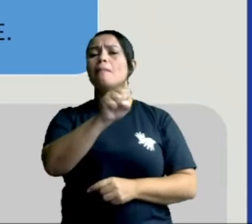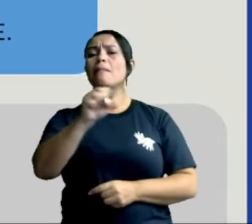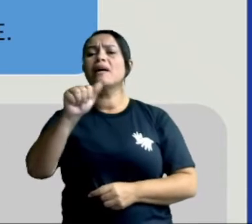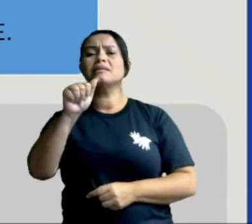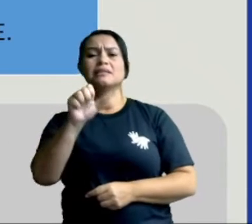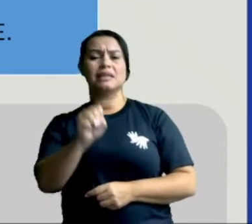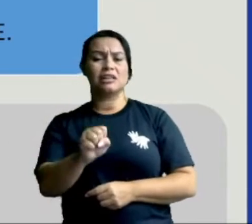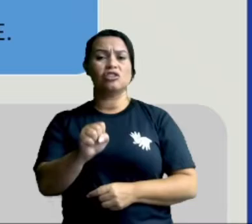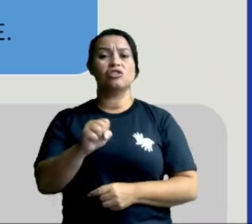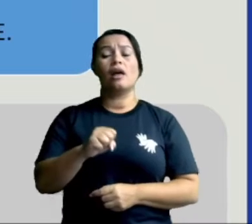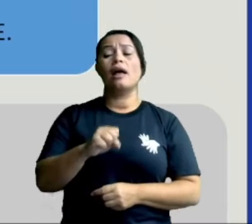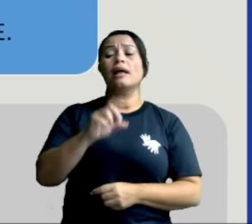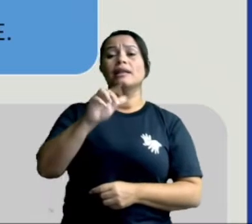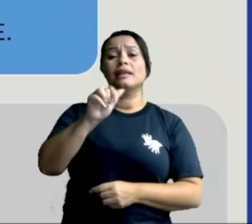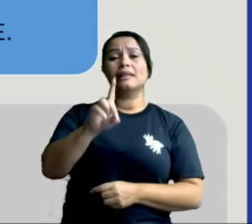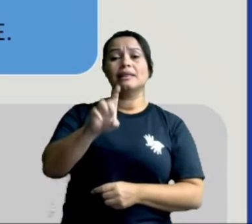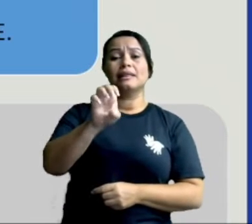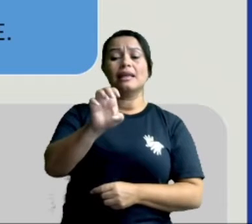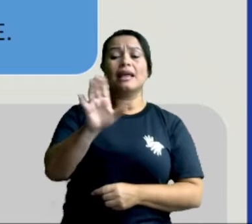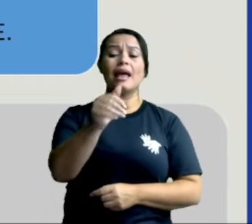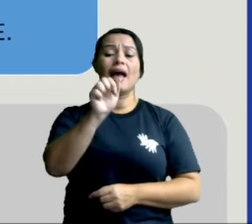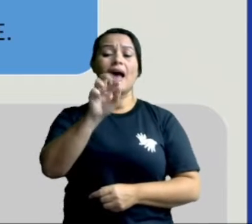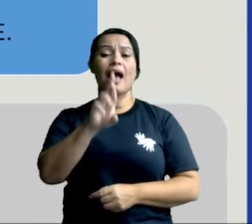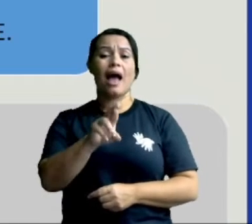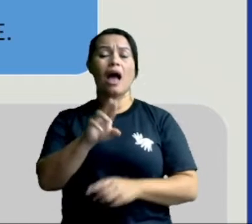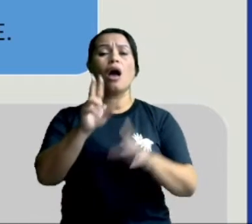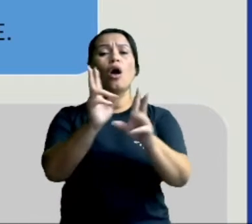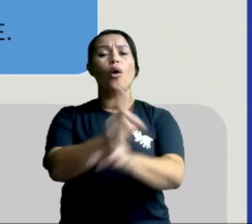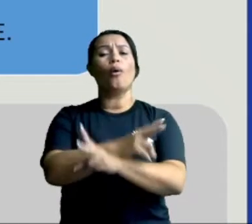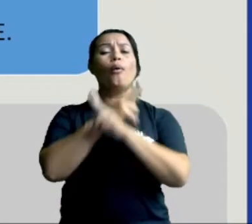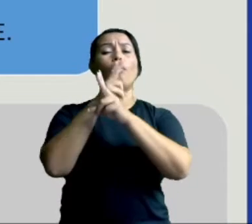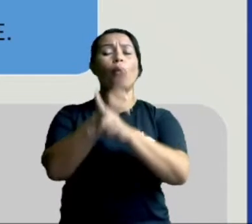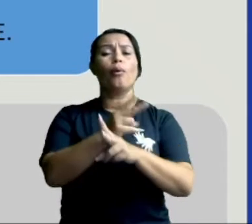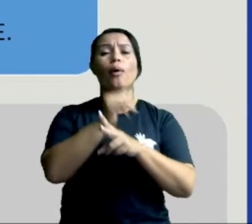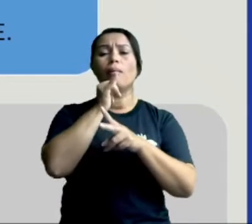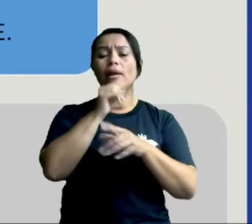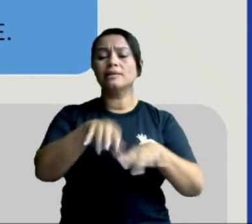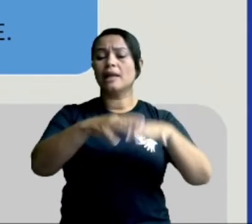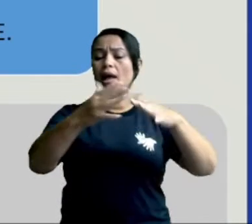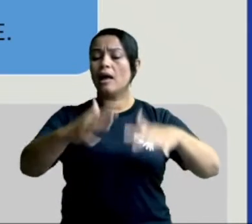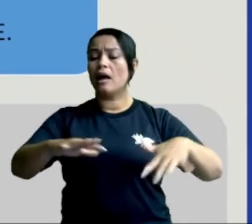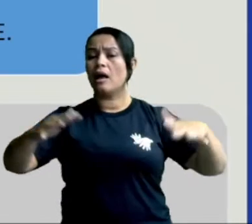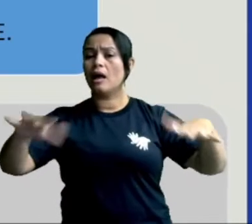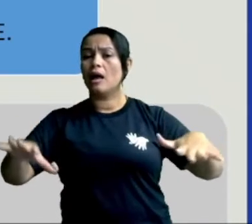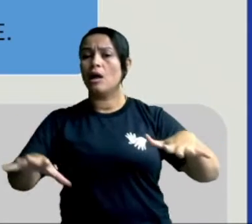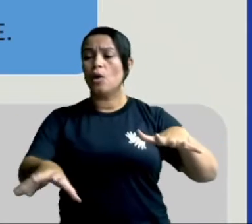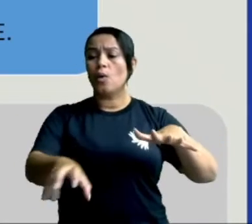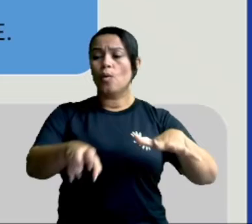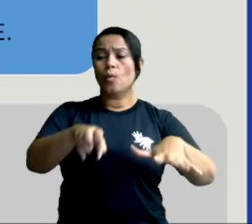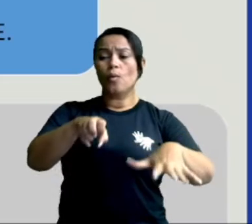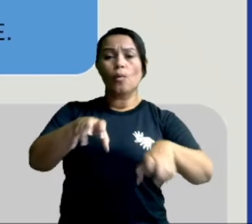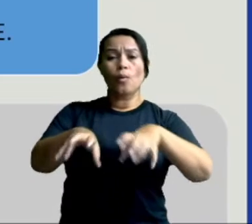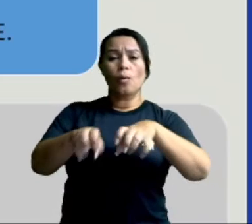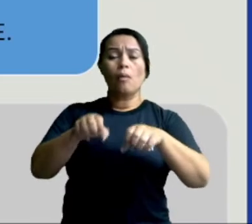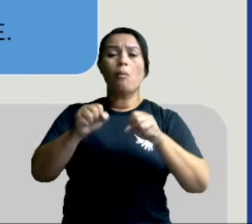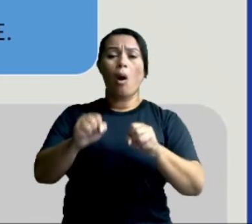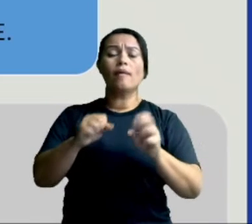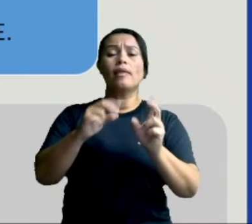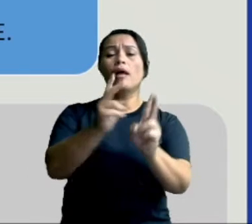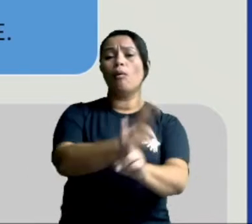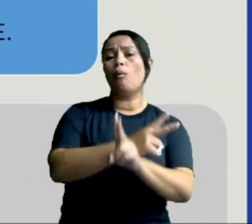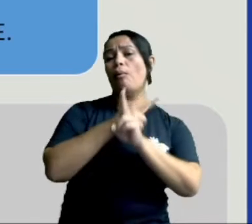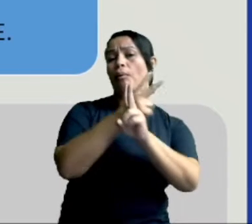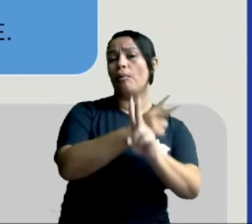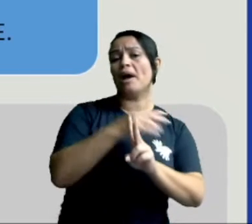grande volume de vapor de água que se diz logo na atmosfera de acordo com seu local de origem pode ser